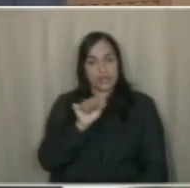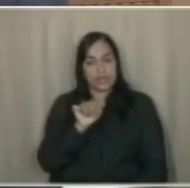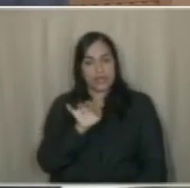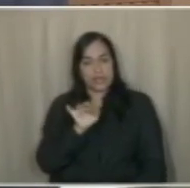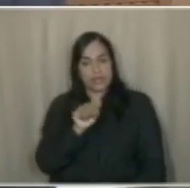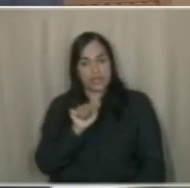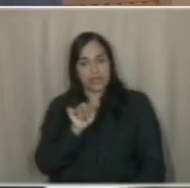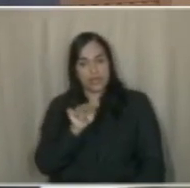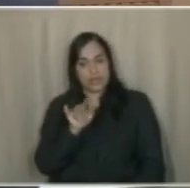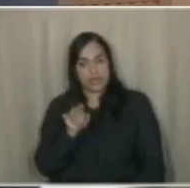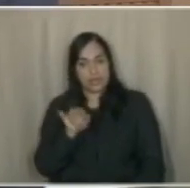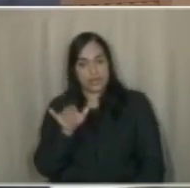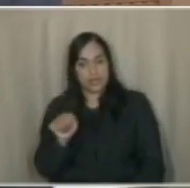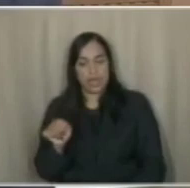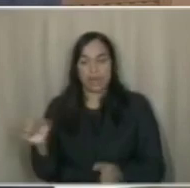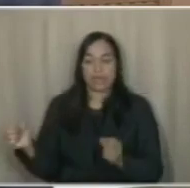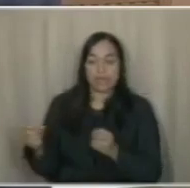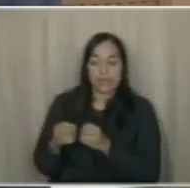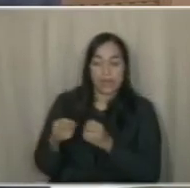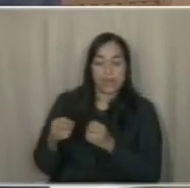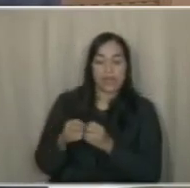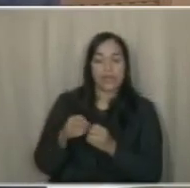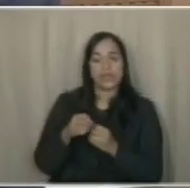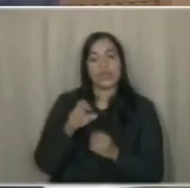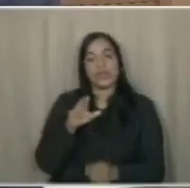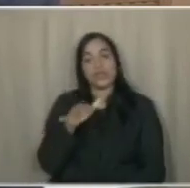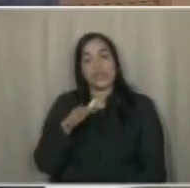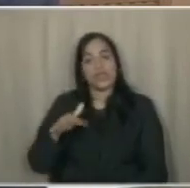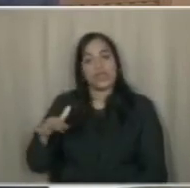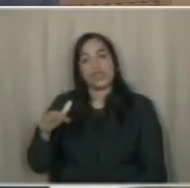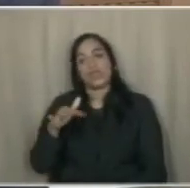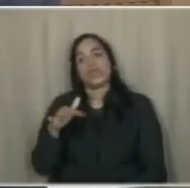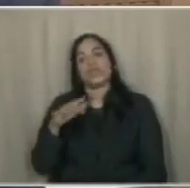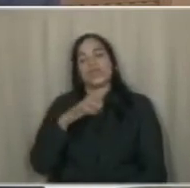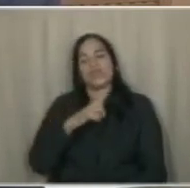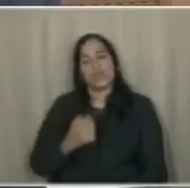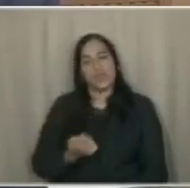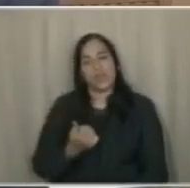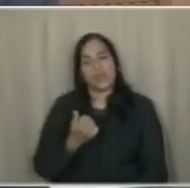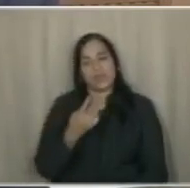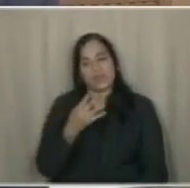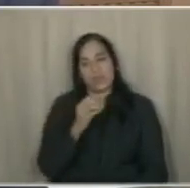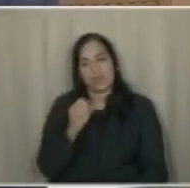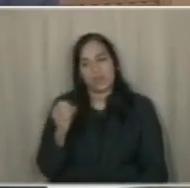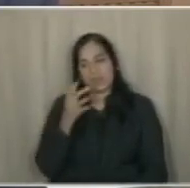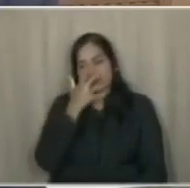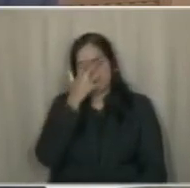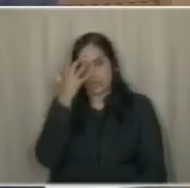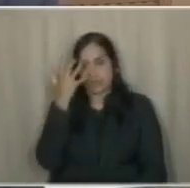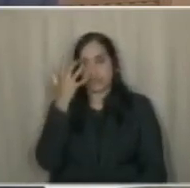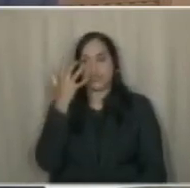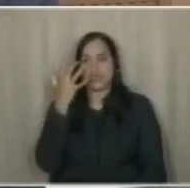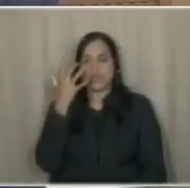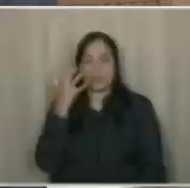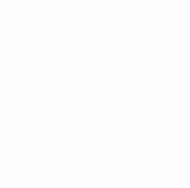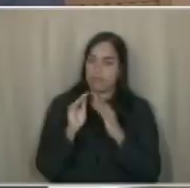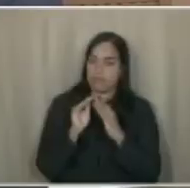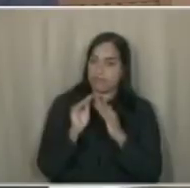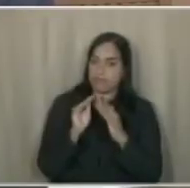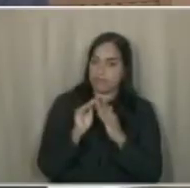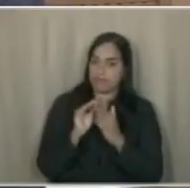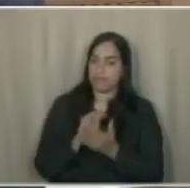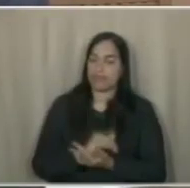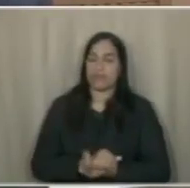que fica ao lado do Rio Capibaribe e nas últimas chuvas teve cerca de 400 pessoas que ficaram desalojadas